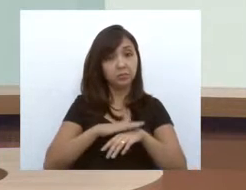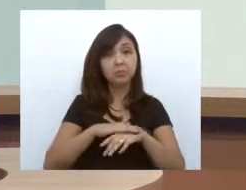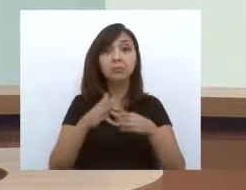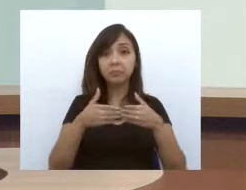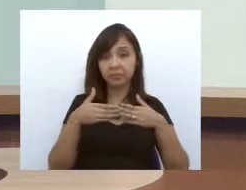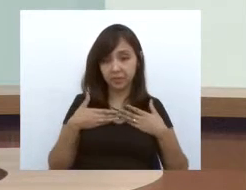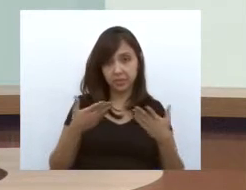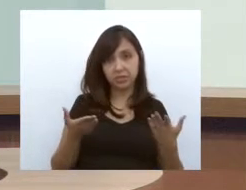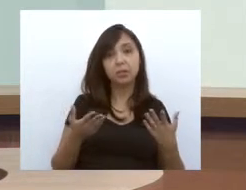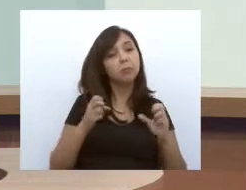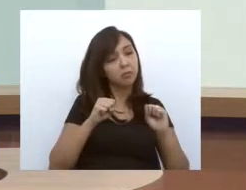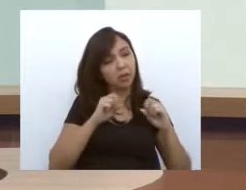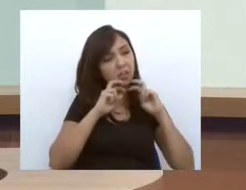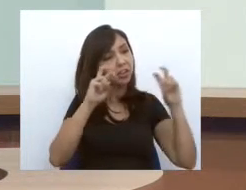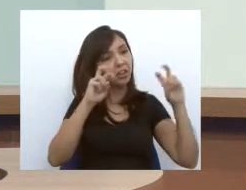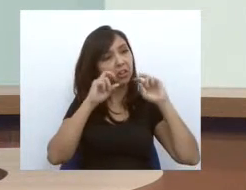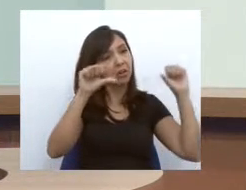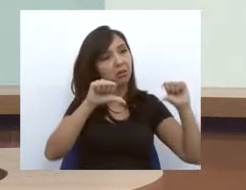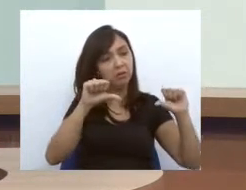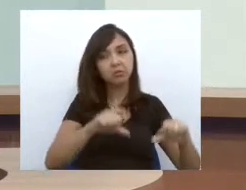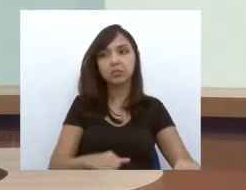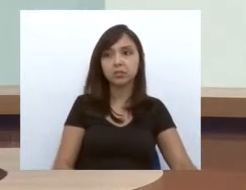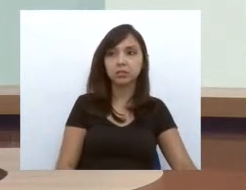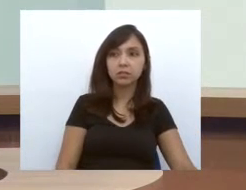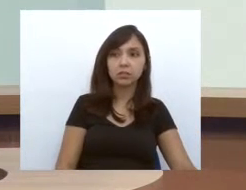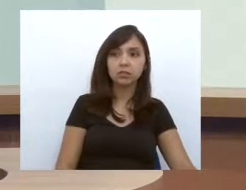Então vaia, faz concluir, parte. Vereador.